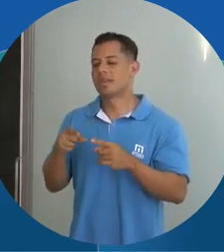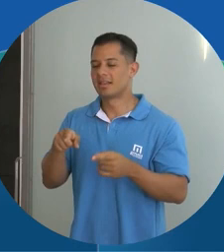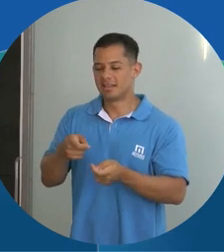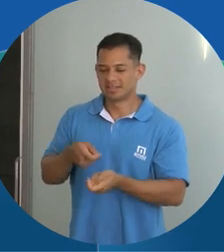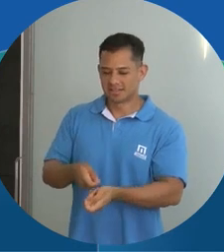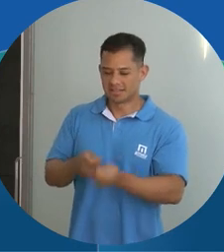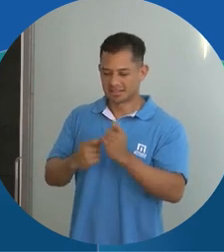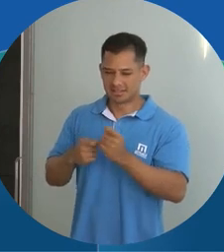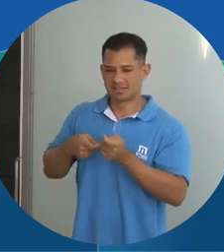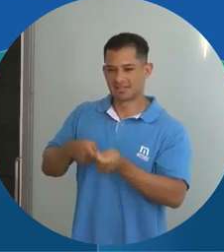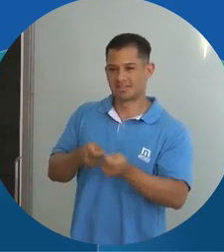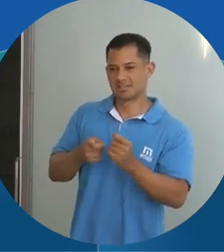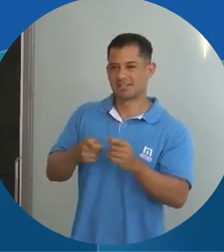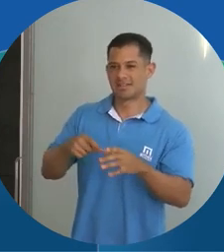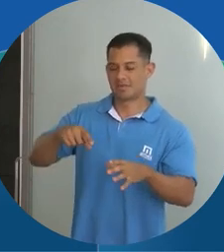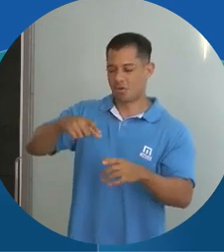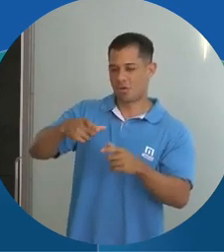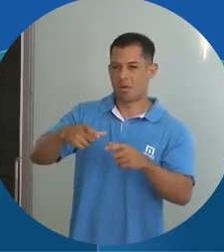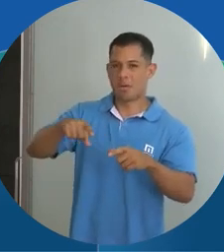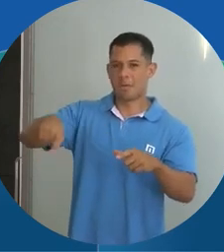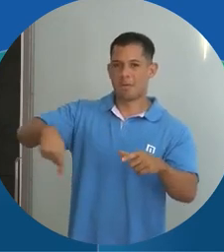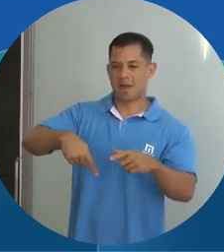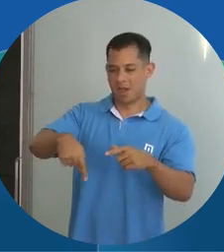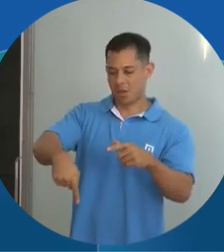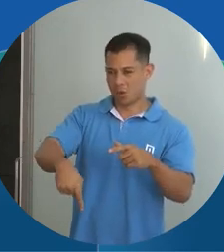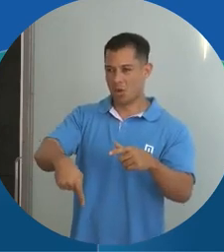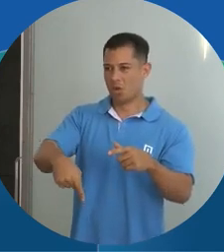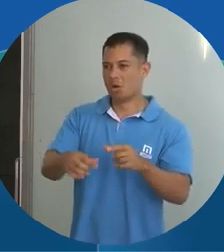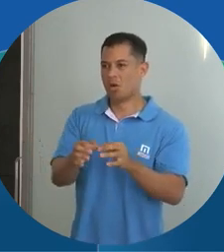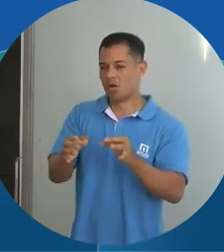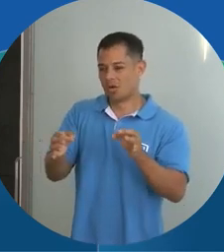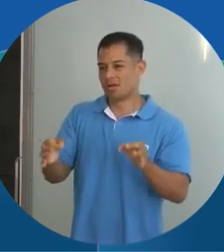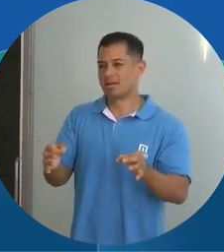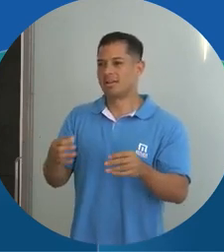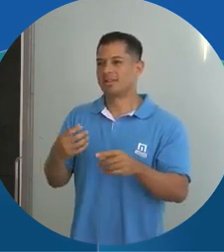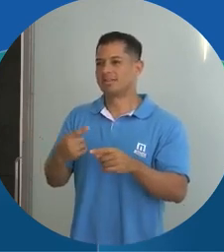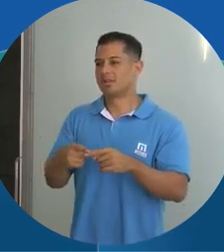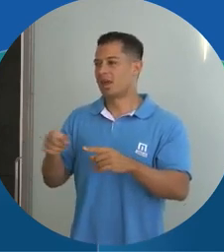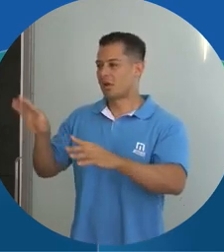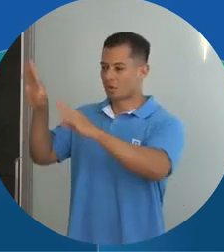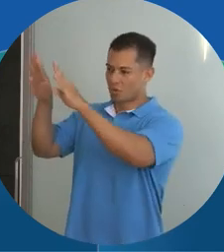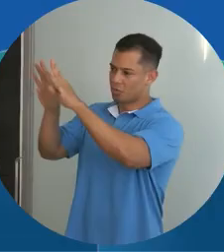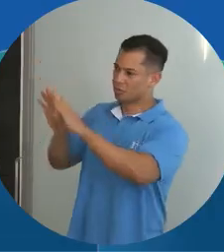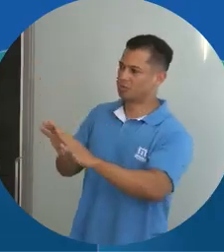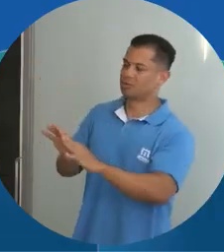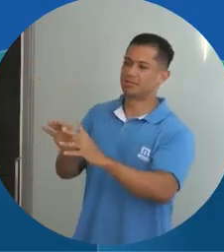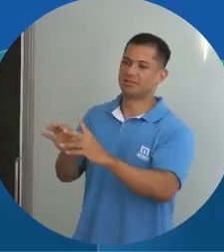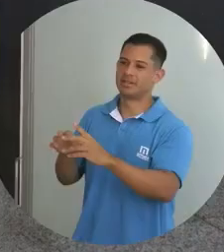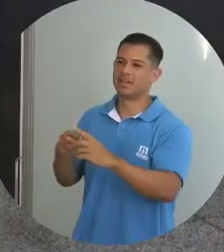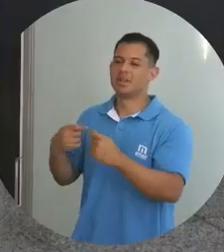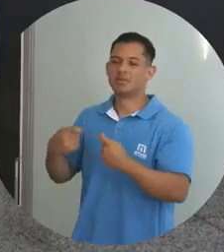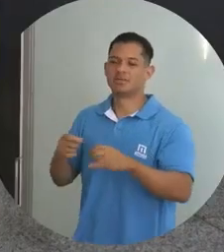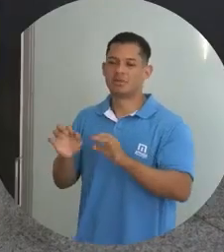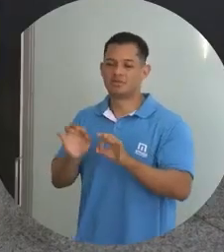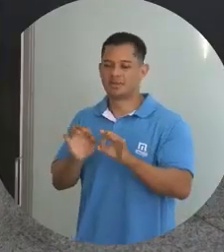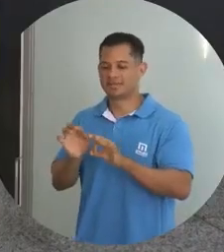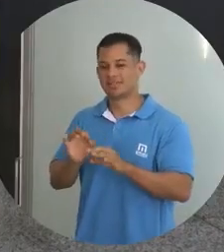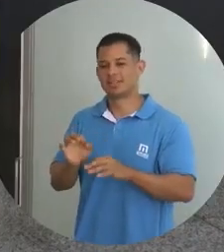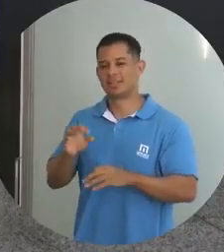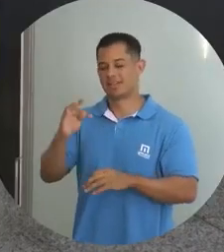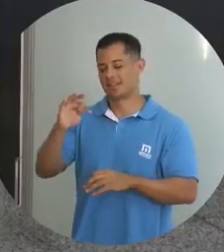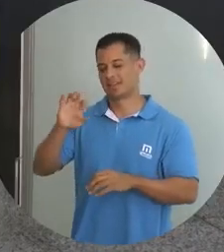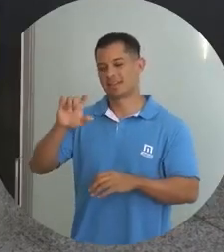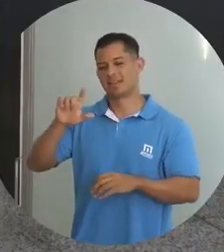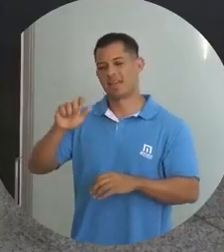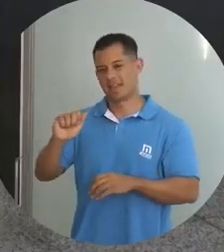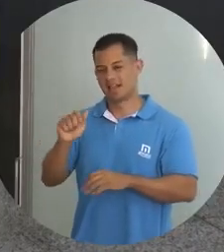ficou maior, e lá, pela quantidade de cortinas e características, a grande maioria foi feita com tela soldada.